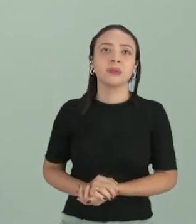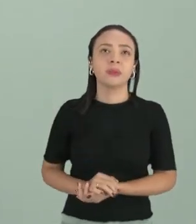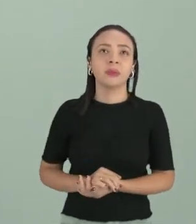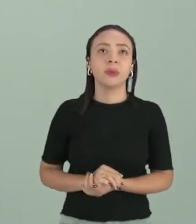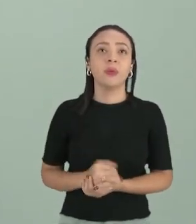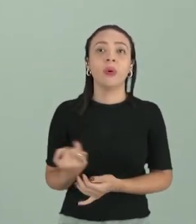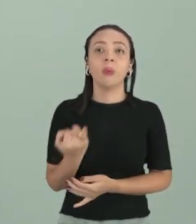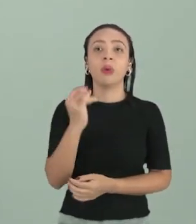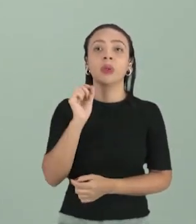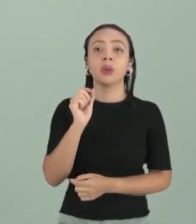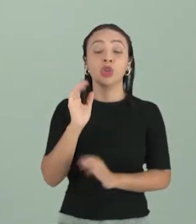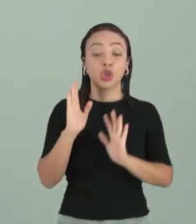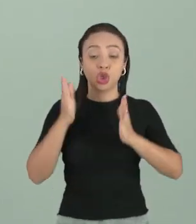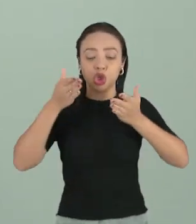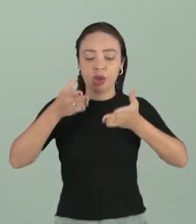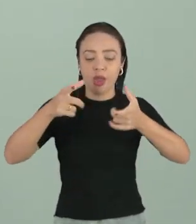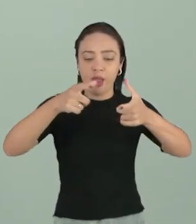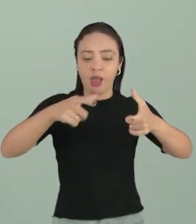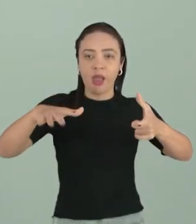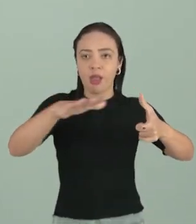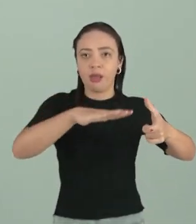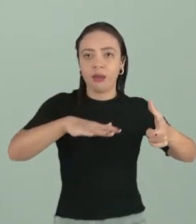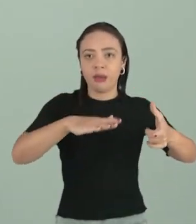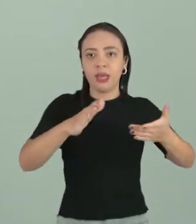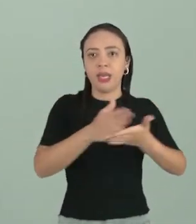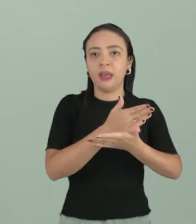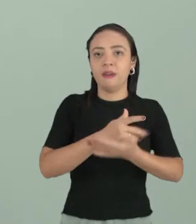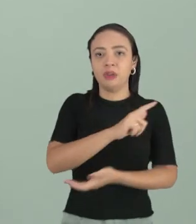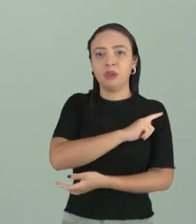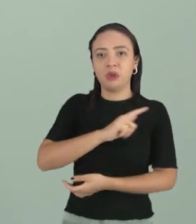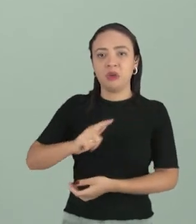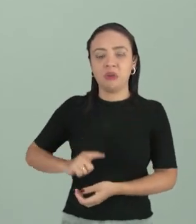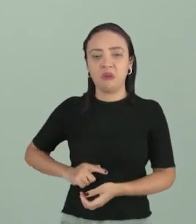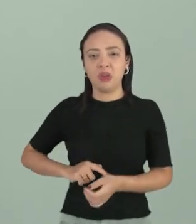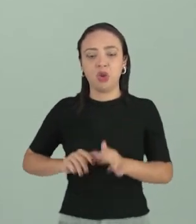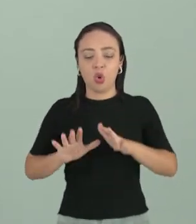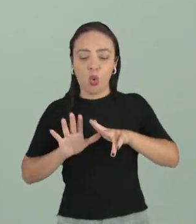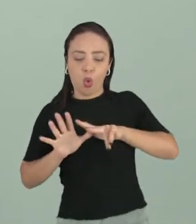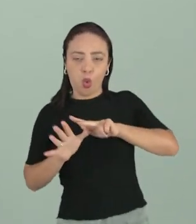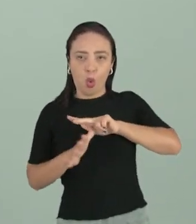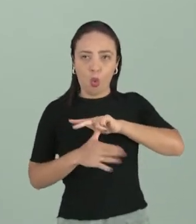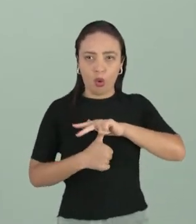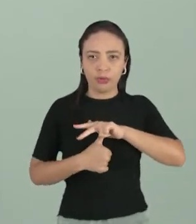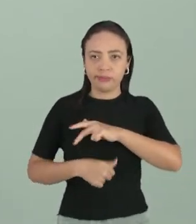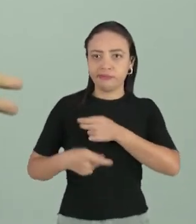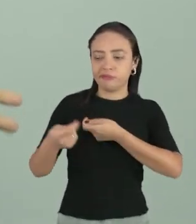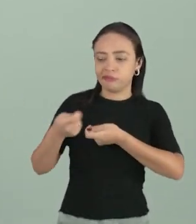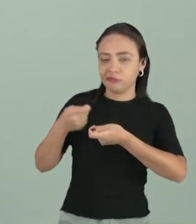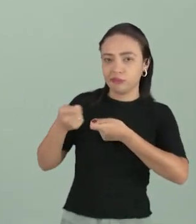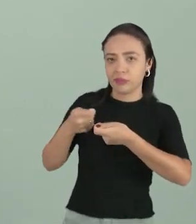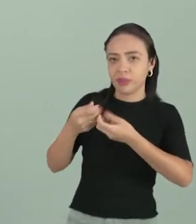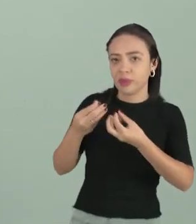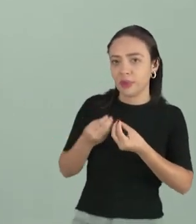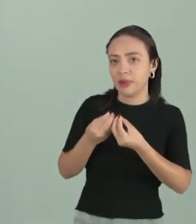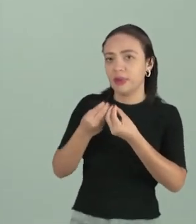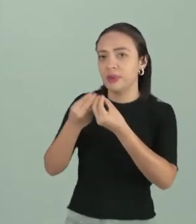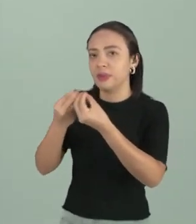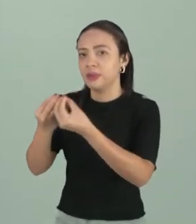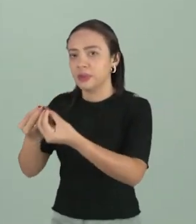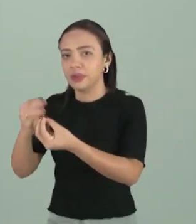apenas chega no local, às vezes governos corruptos negociam com essas superpotências e entregam o